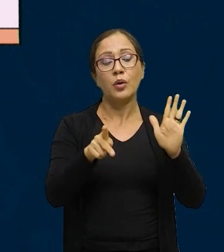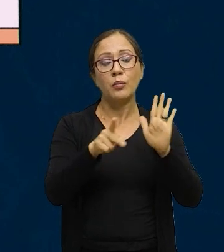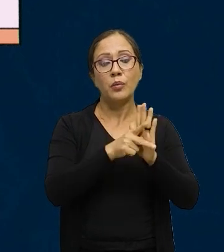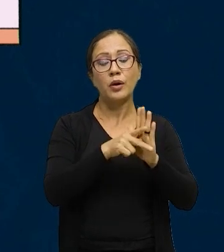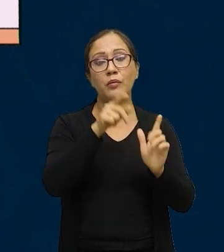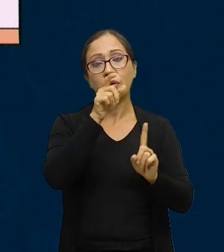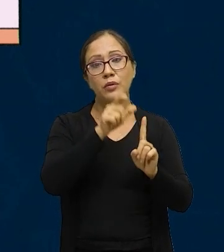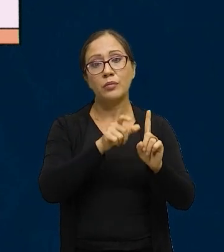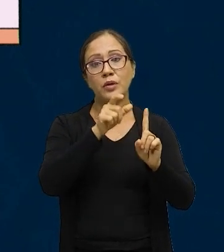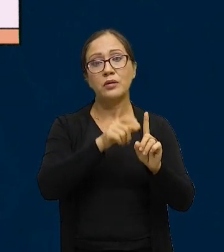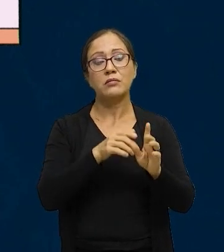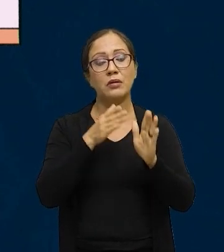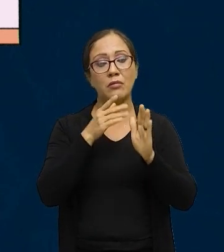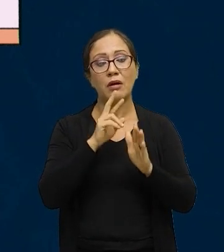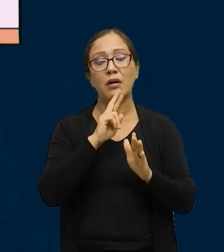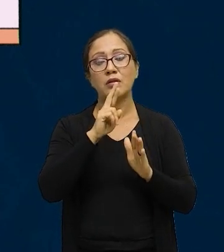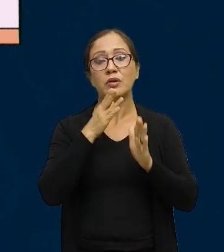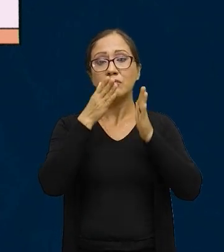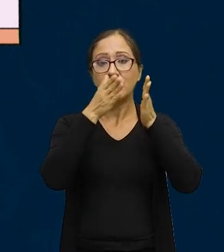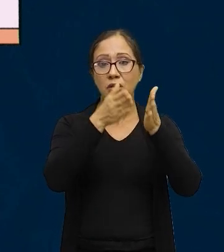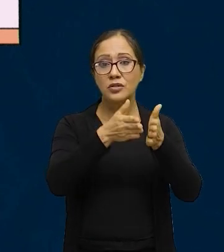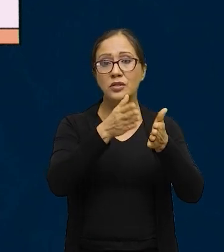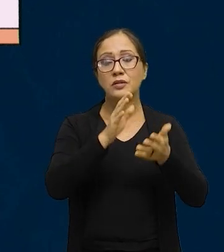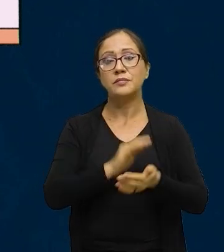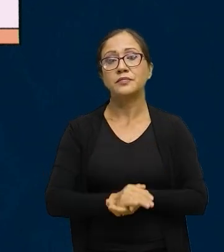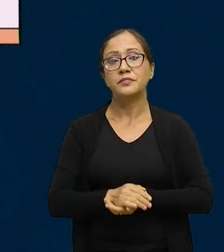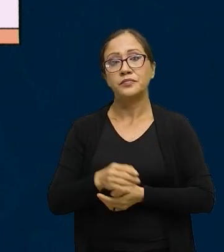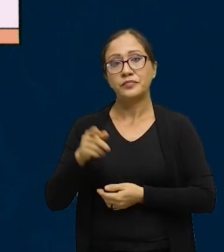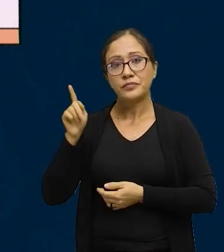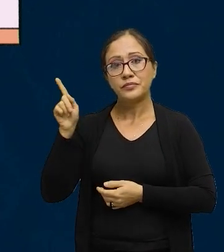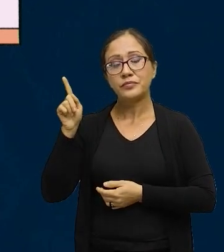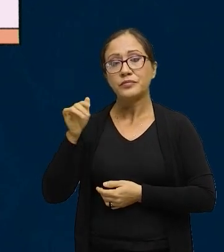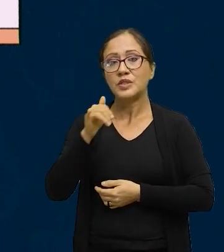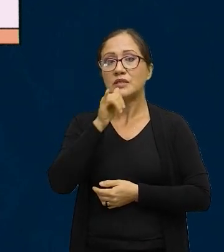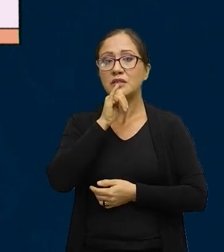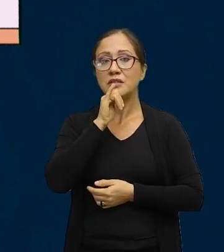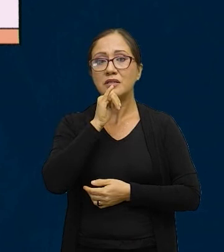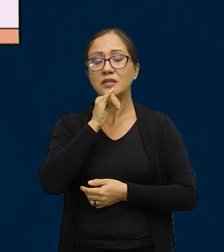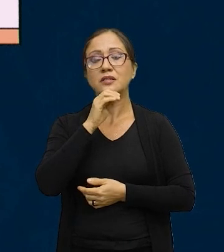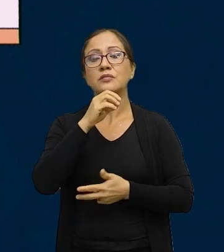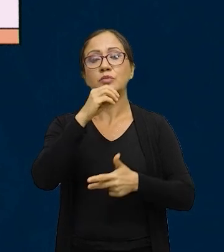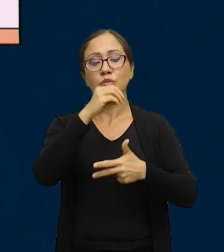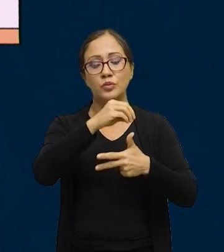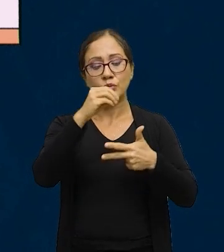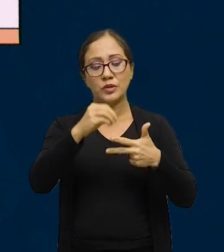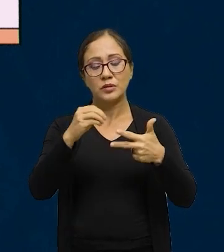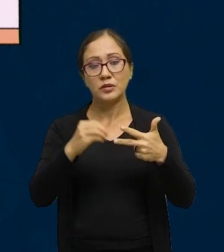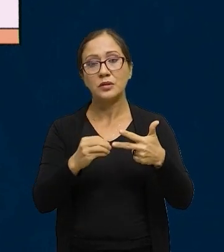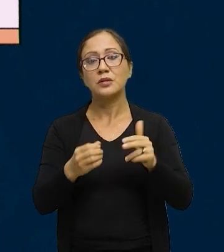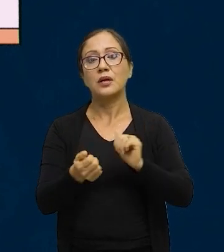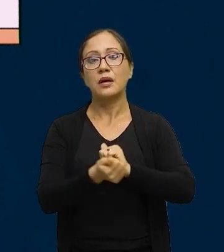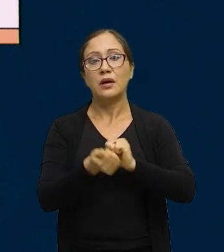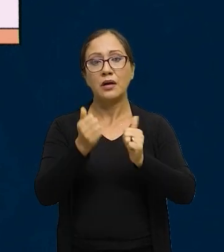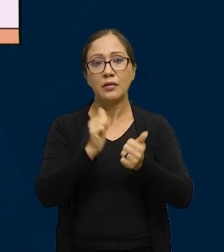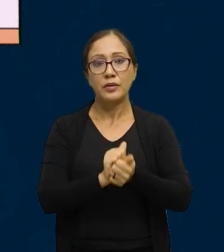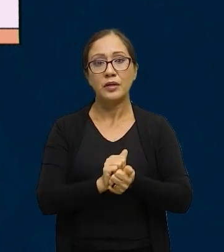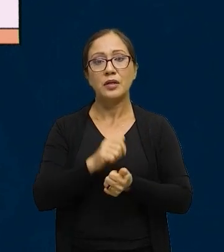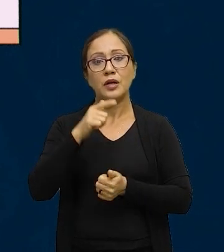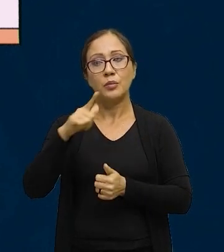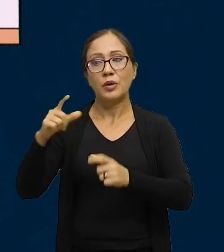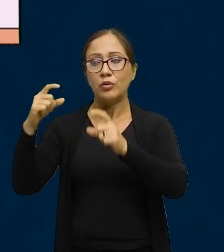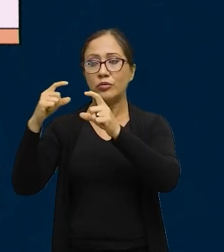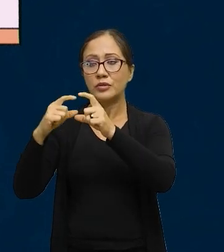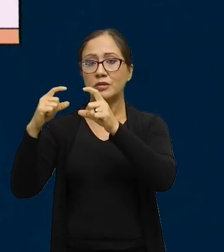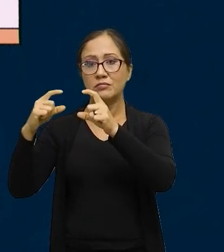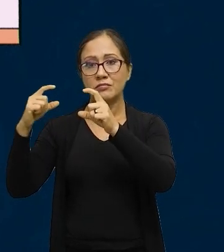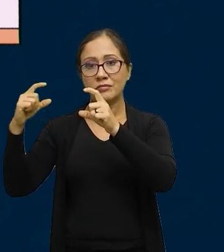Então, a resposta é bem direta. Na próximo exemplo, eu tenho também do Enem, adaptado do Enem, uma outra tirinha.